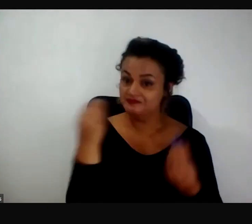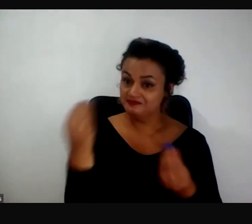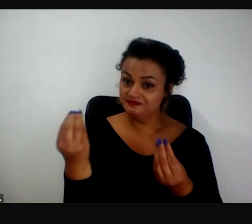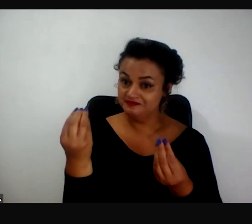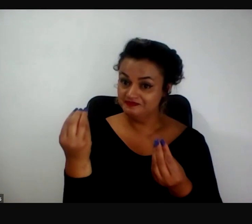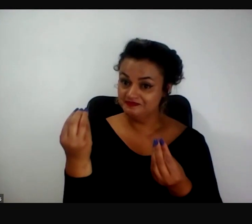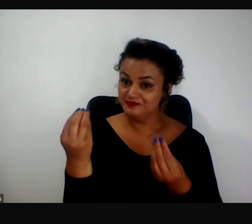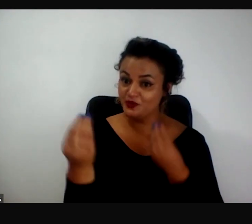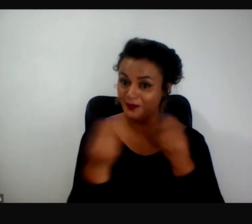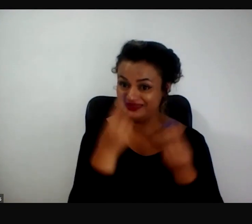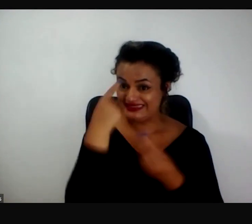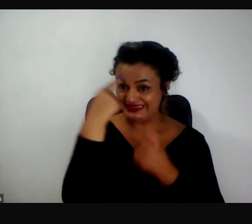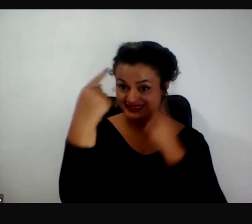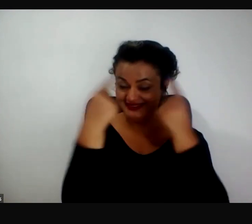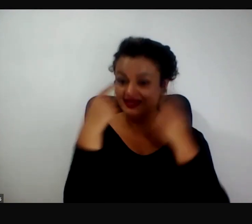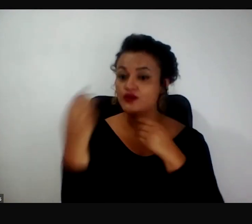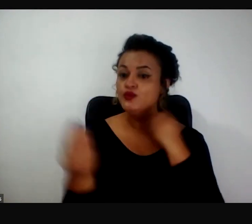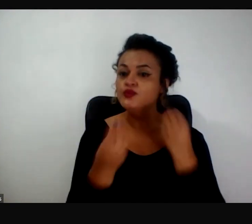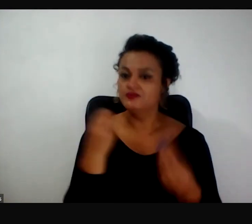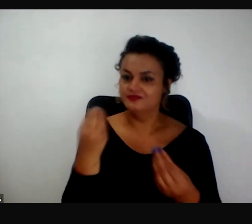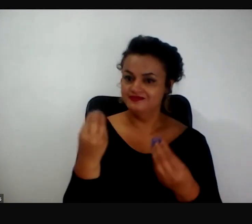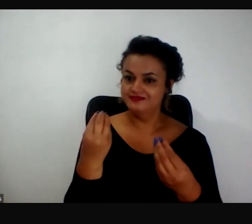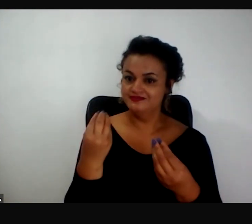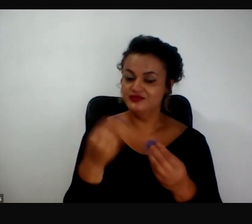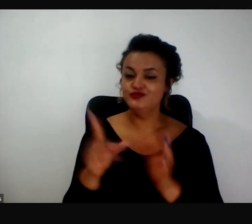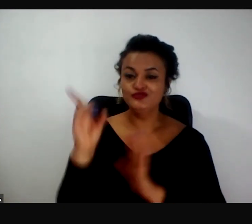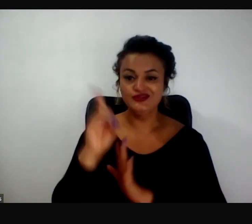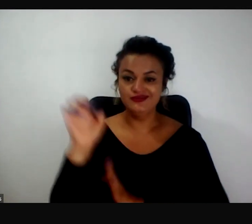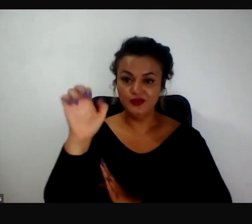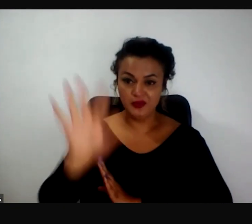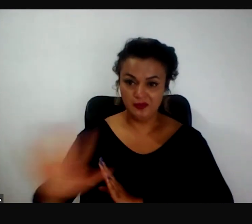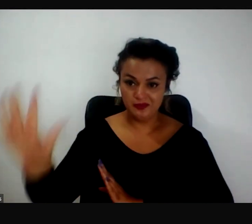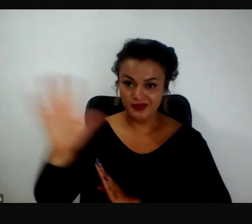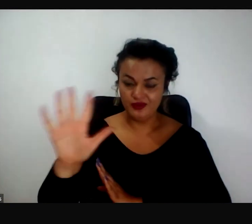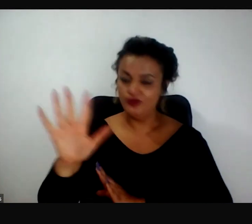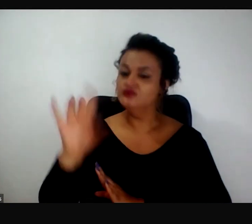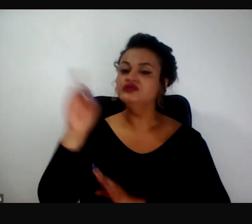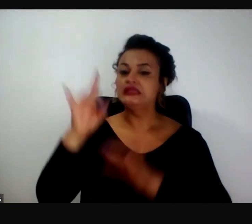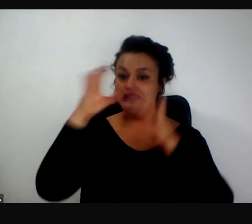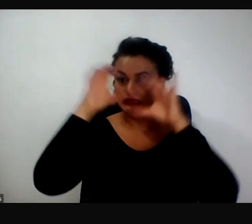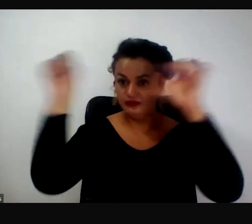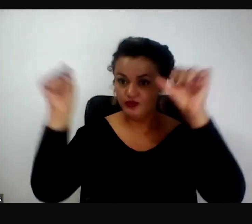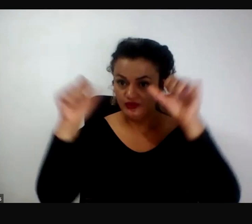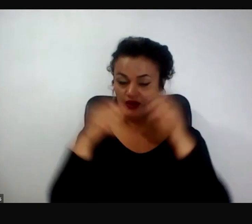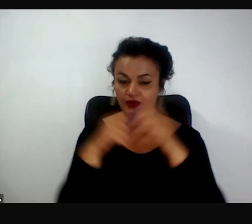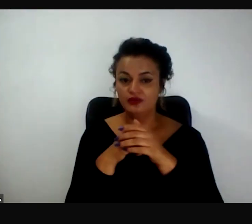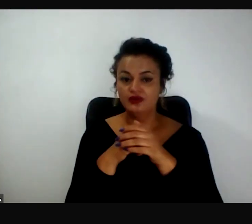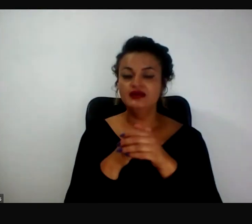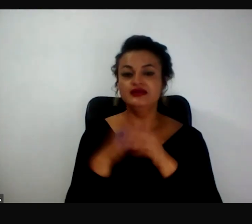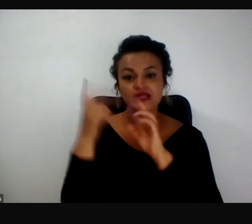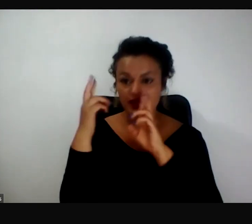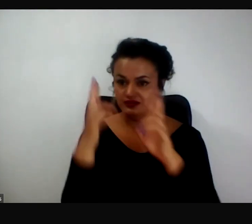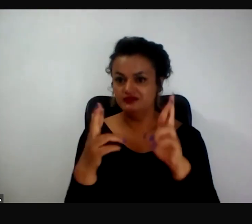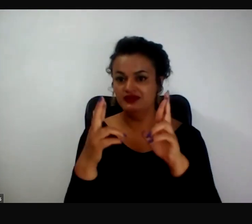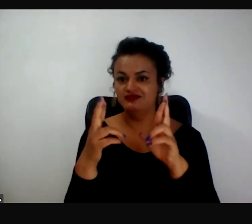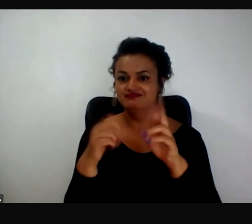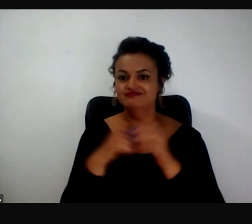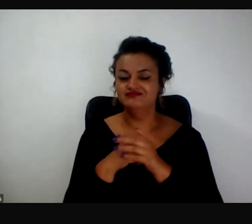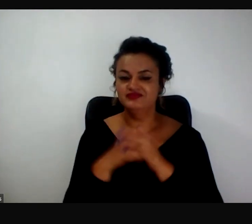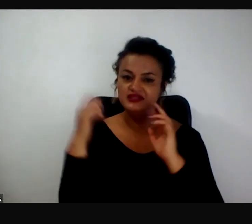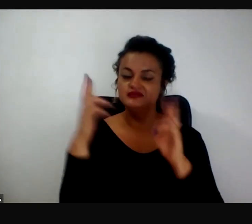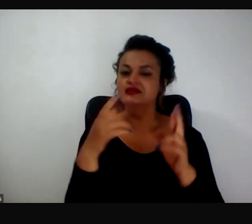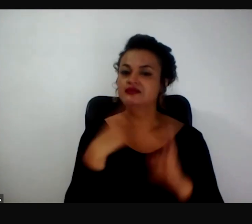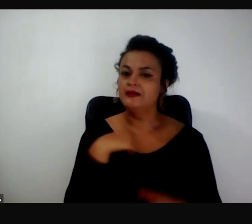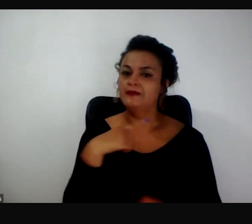essas ideias que proclama também o direito europeu da independência dos tribunais, se é respeitada ou não é